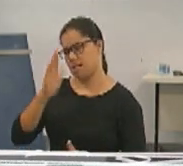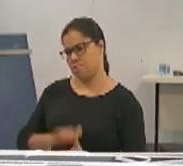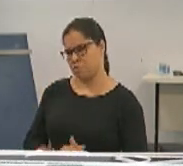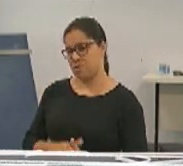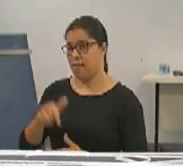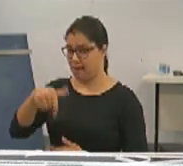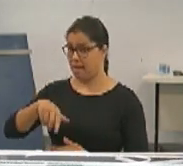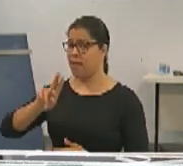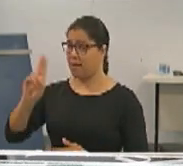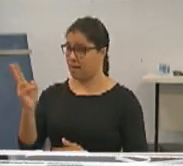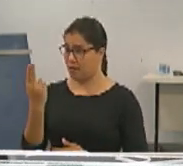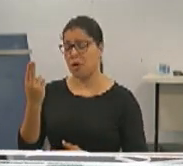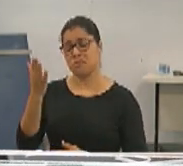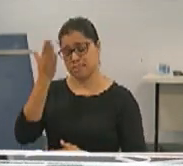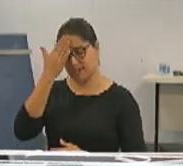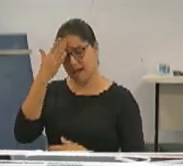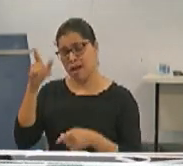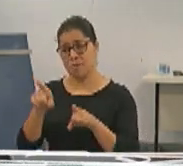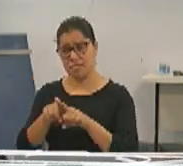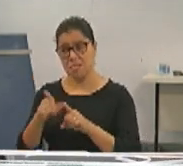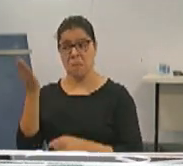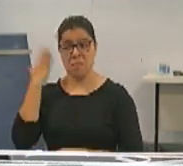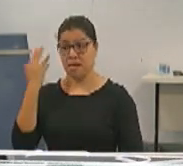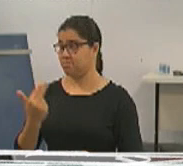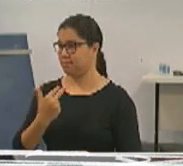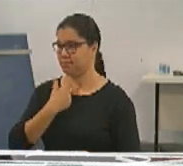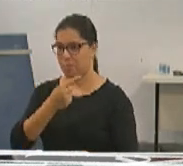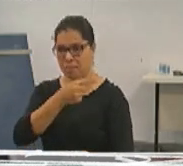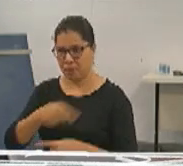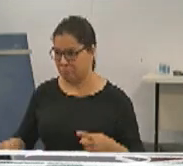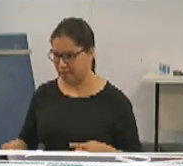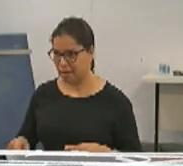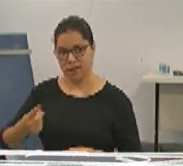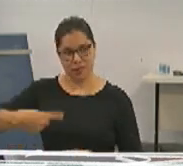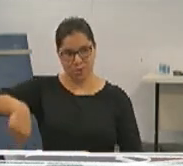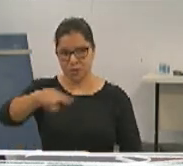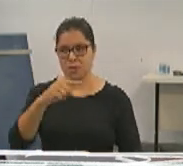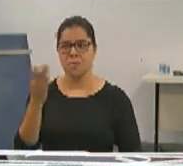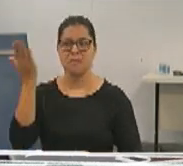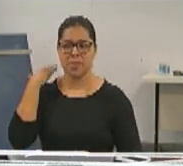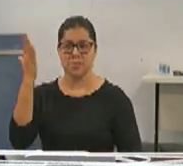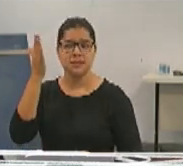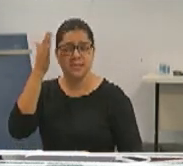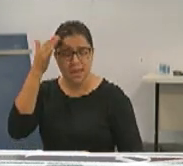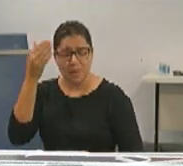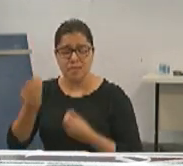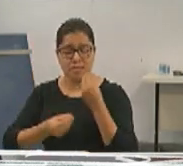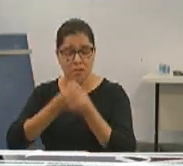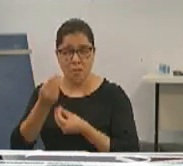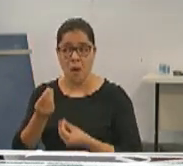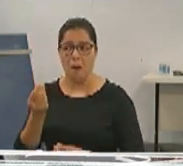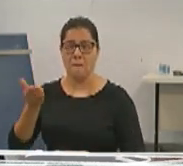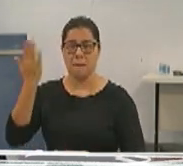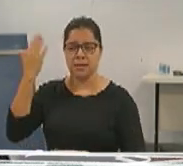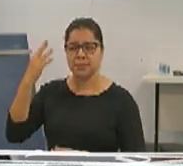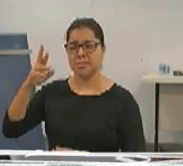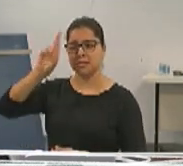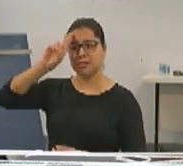sabe muito bem disso do que eu estou falando, né? As pessoas que trabalham aqui sabem como era a gestão do